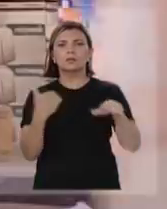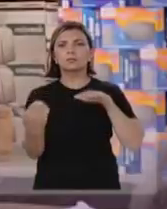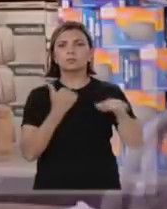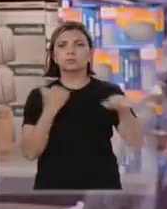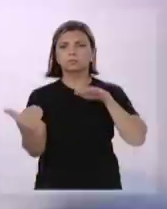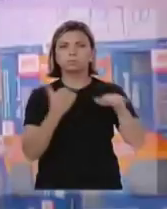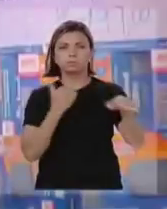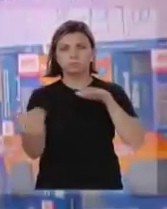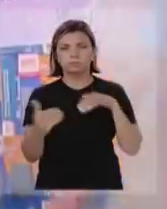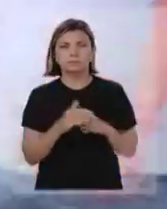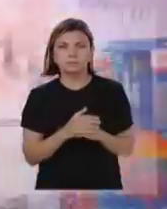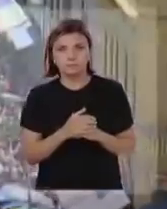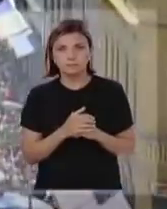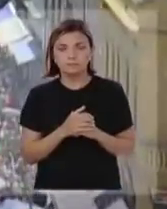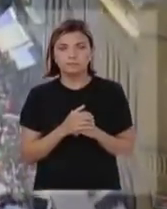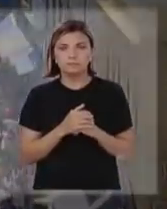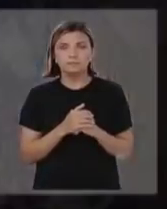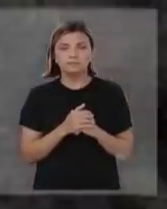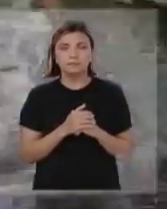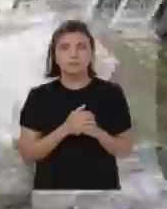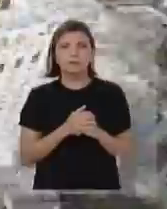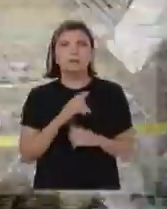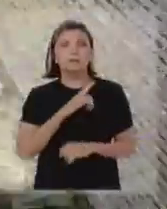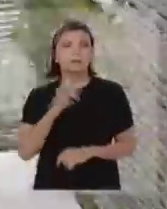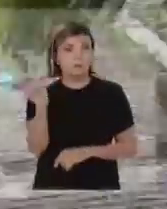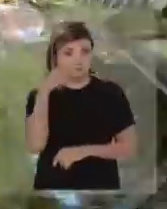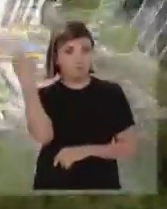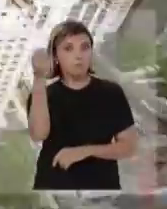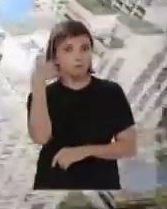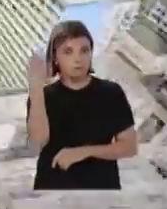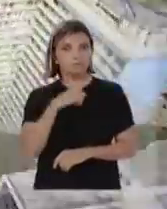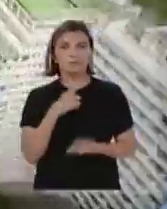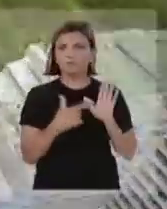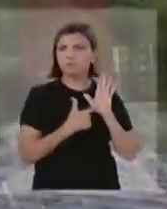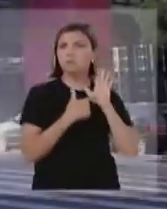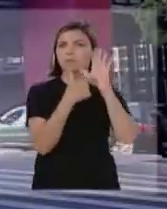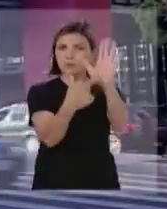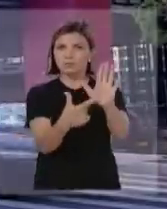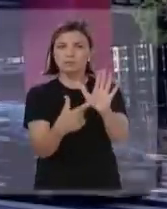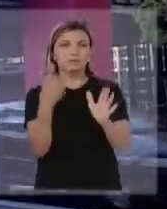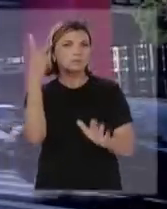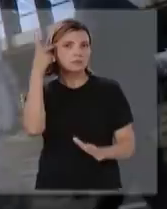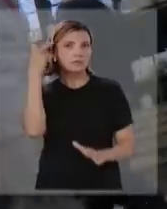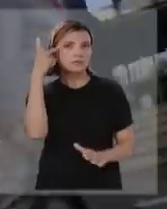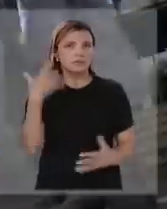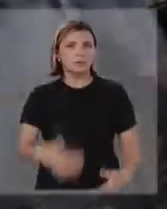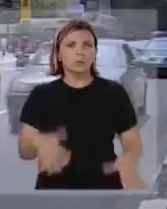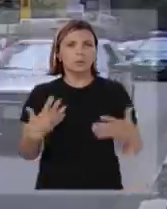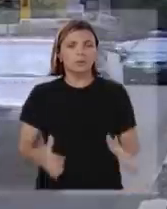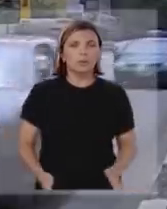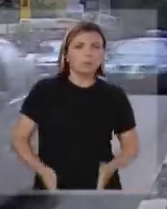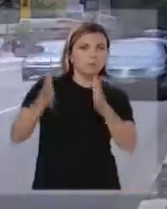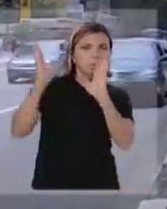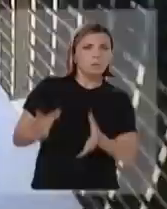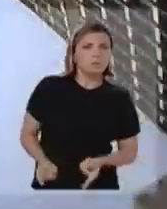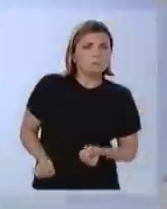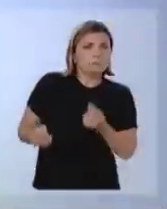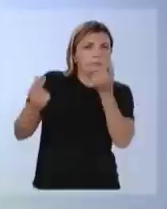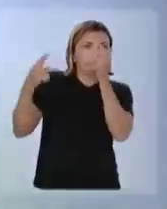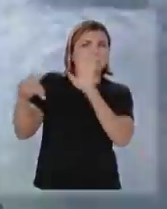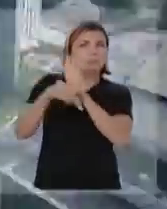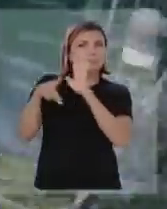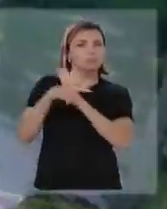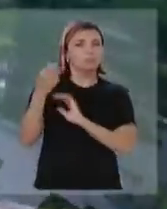inúmeras ruas de comércio e serviços. A Avenida Paulista, cartão postal da cidade, é o maior centro